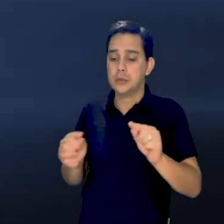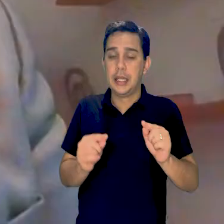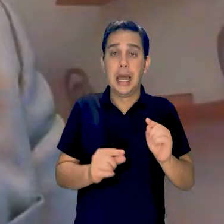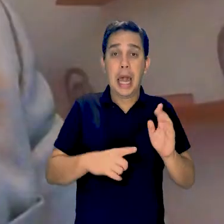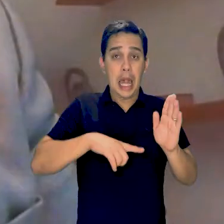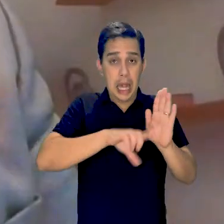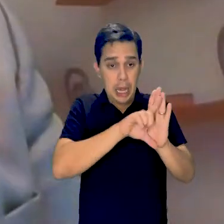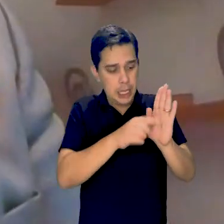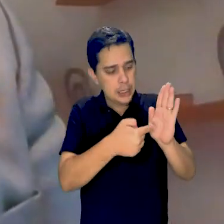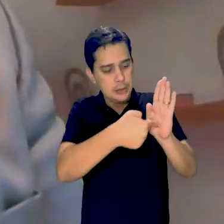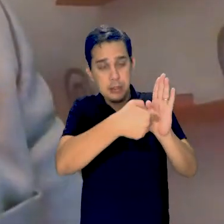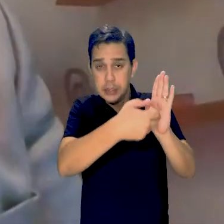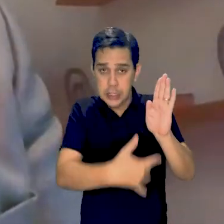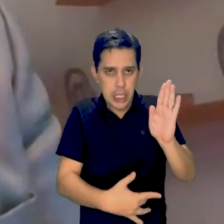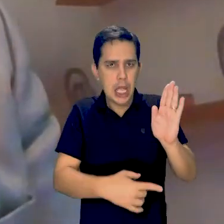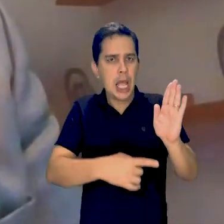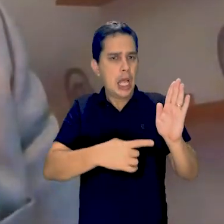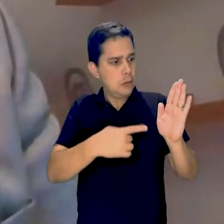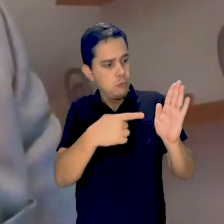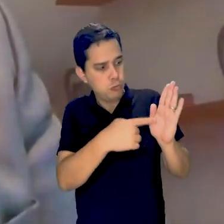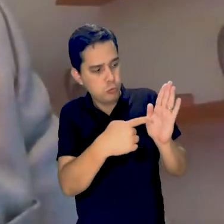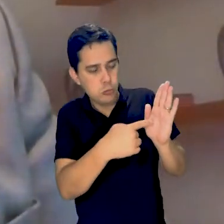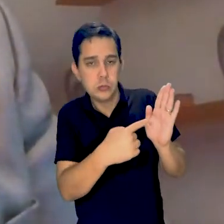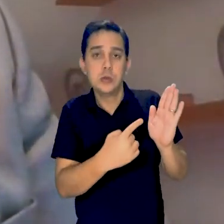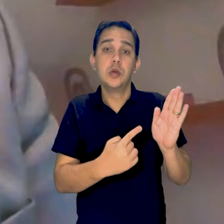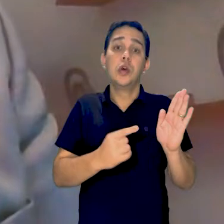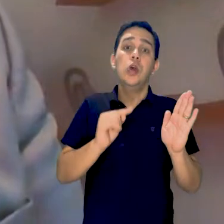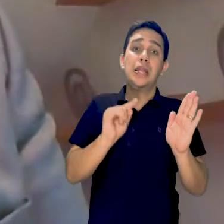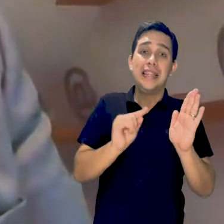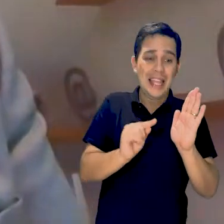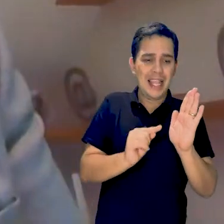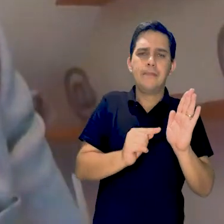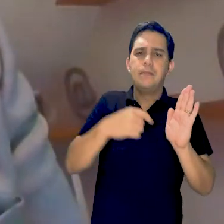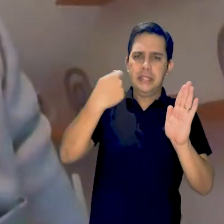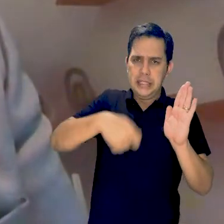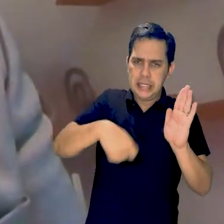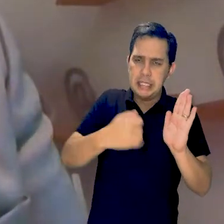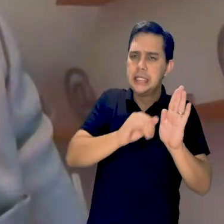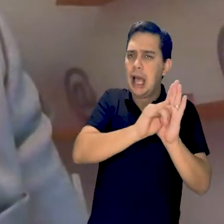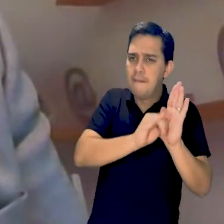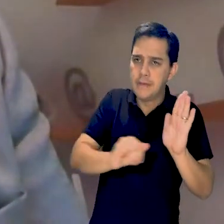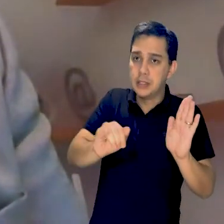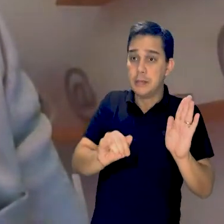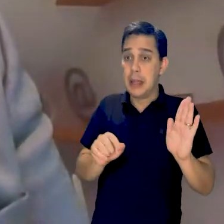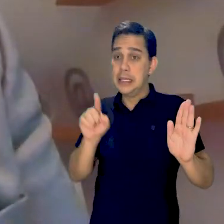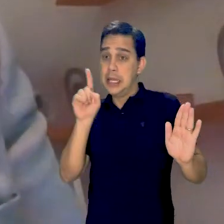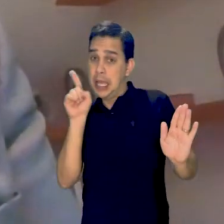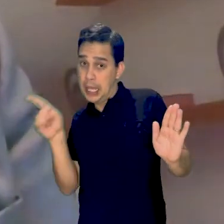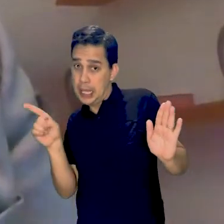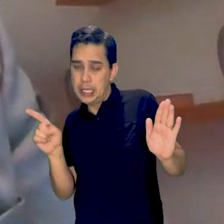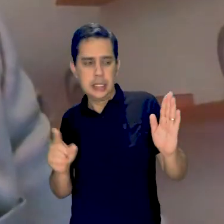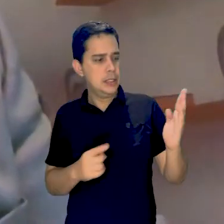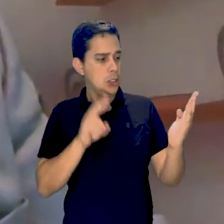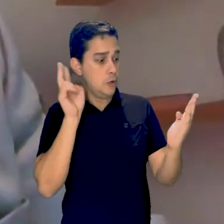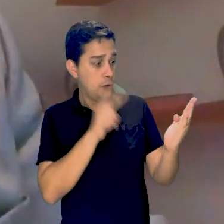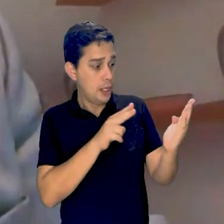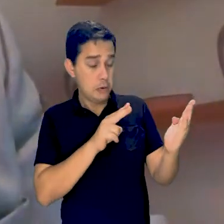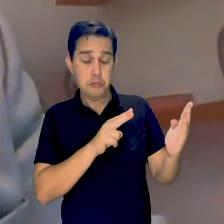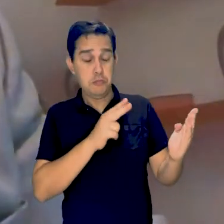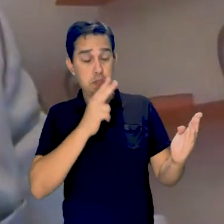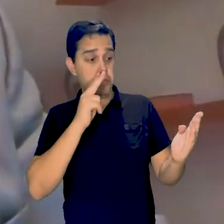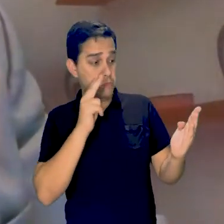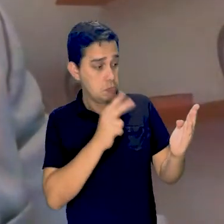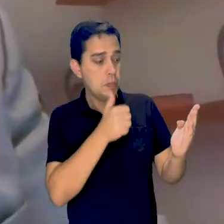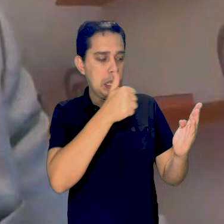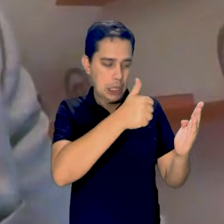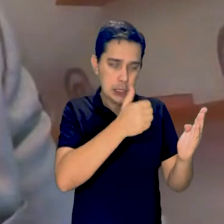lei quando ele, inobservando um dever de cuidado, que é um dever que todos nós temos